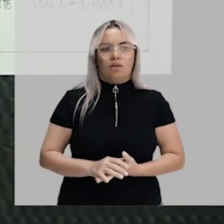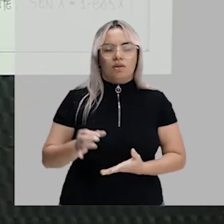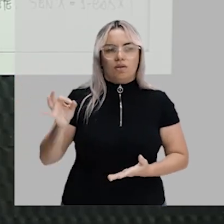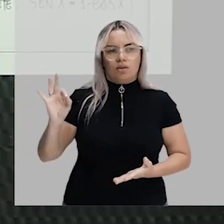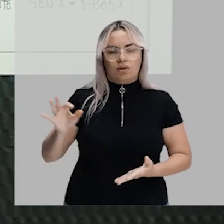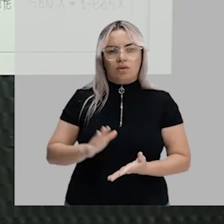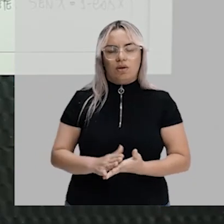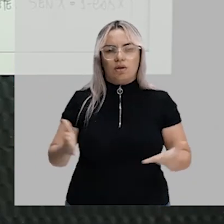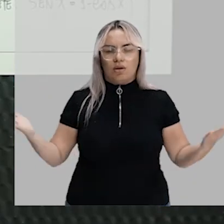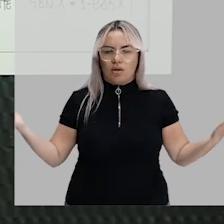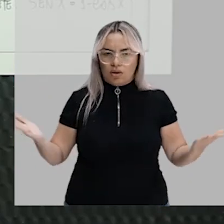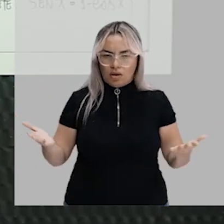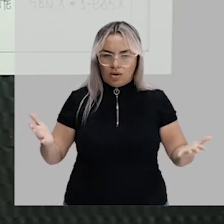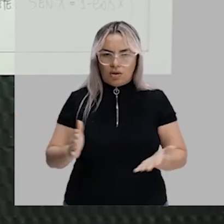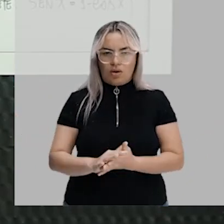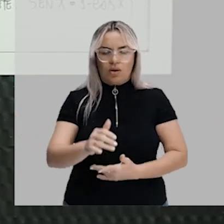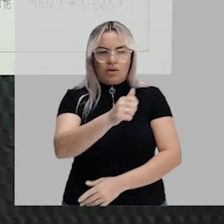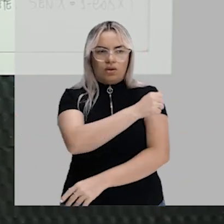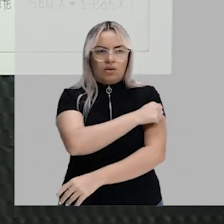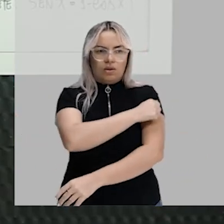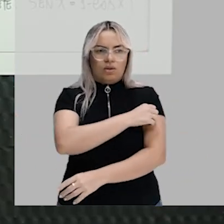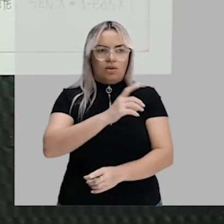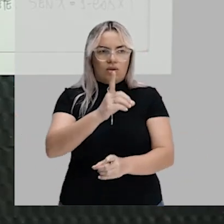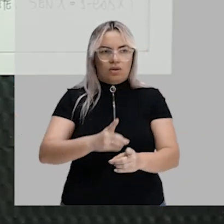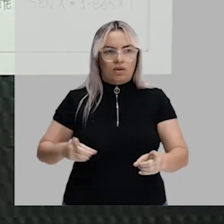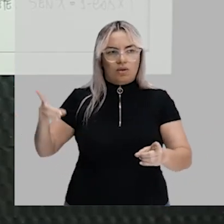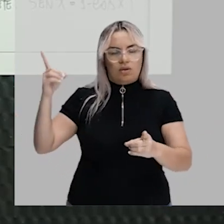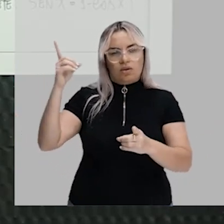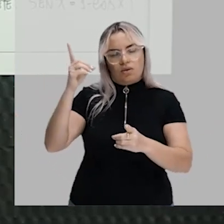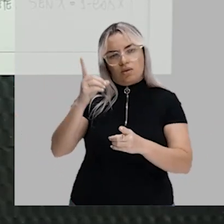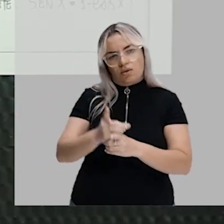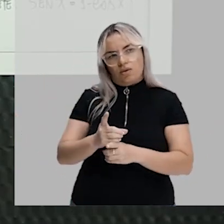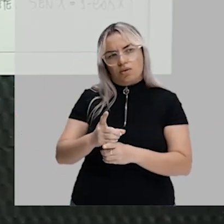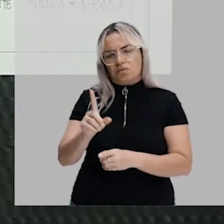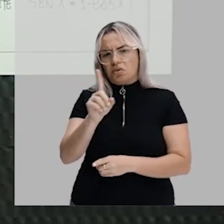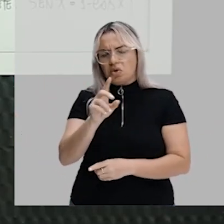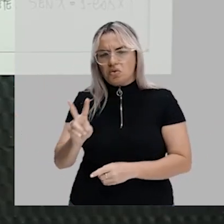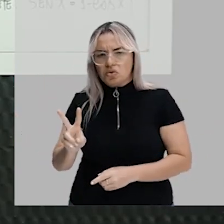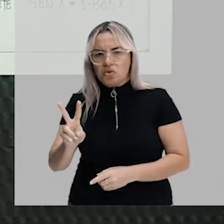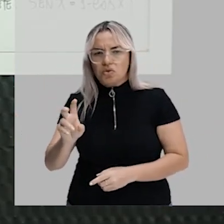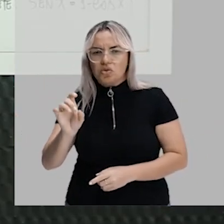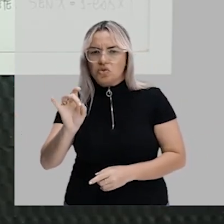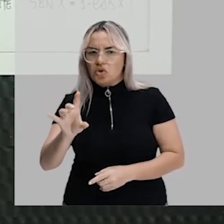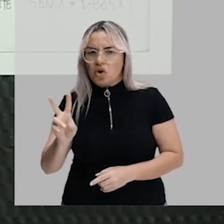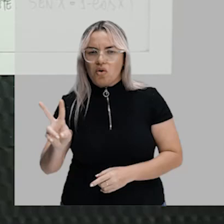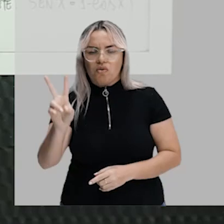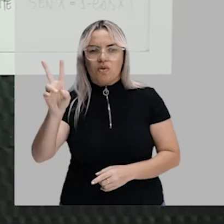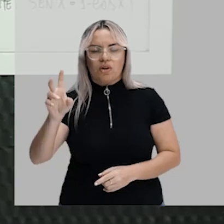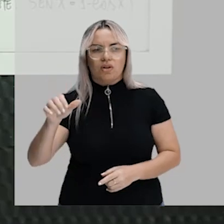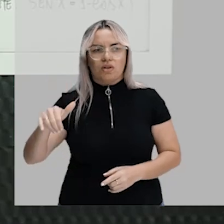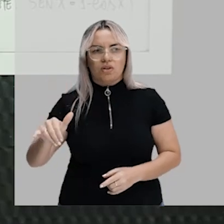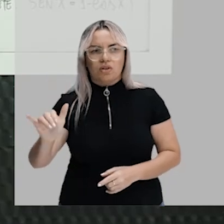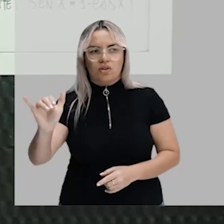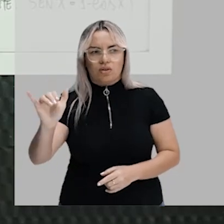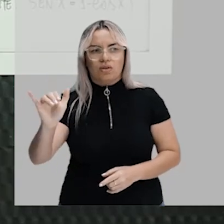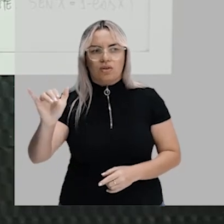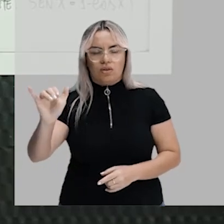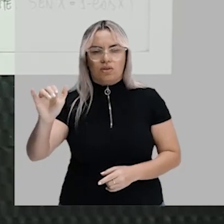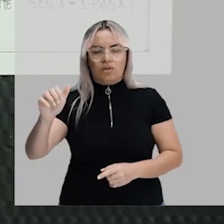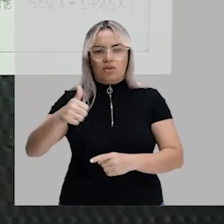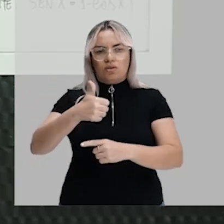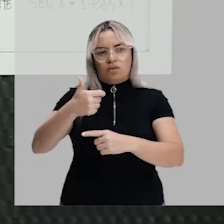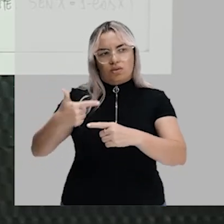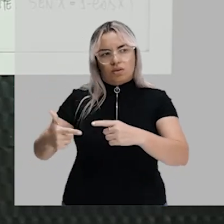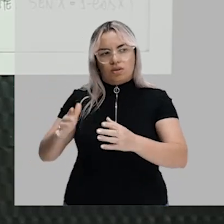agora turma seguinte nós encontramos não só esse valor de y valendo meio mas nós encontramos valendo